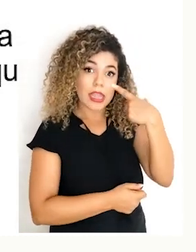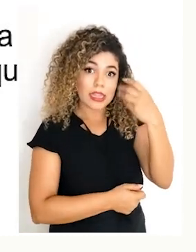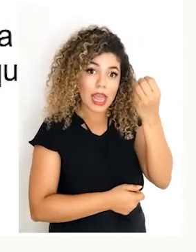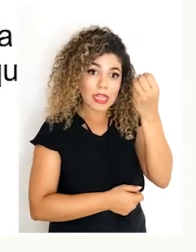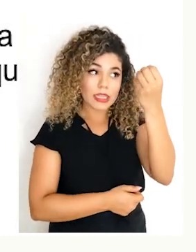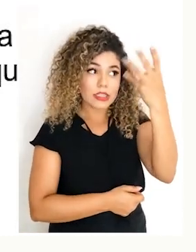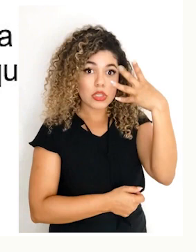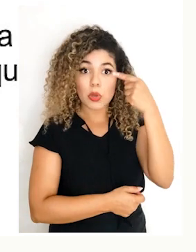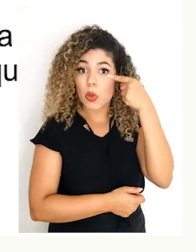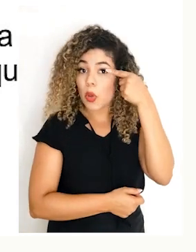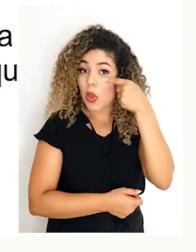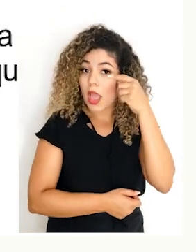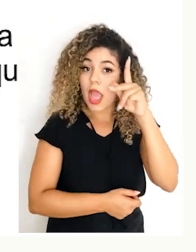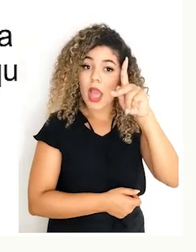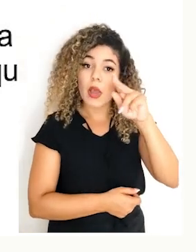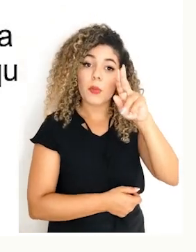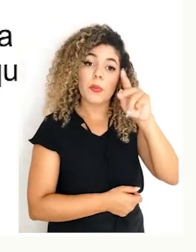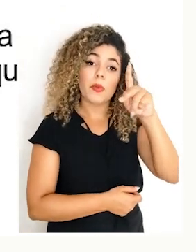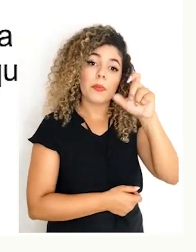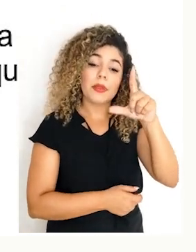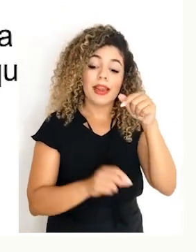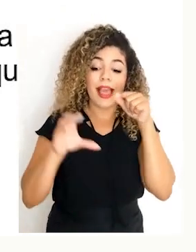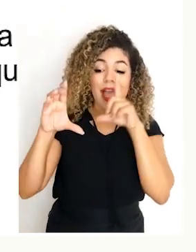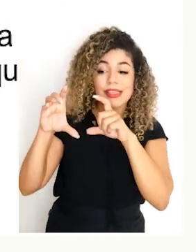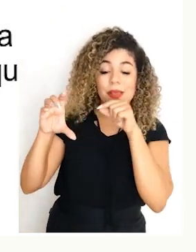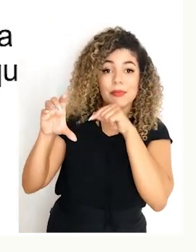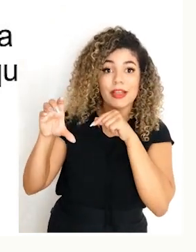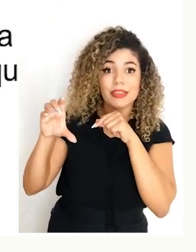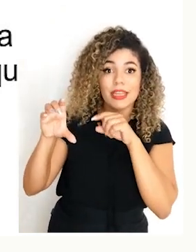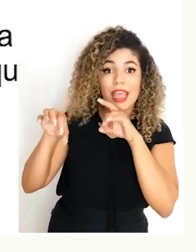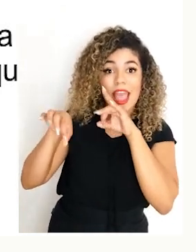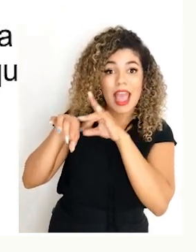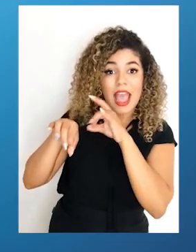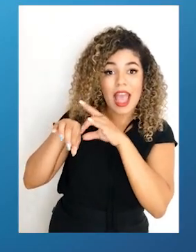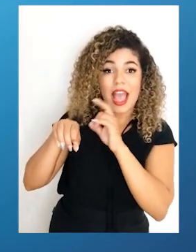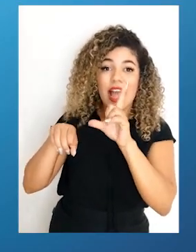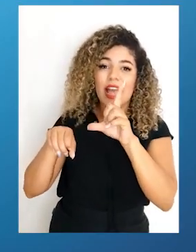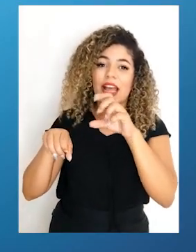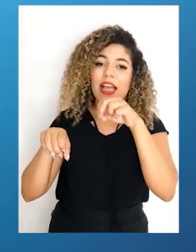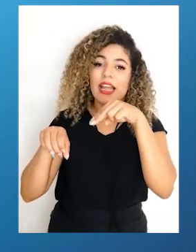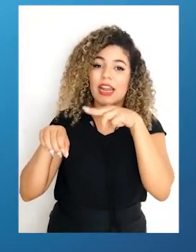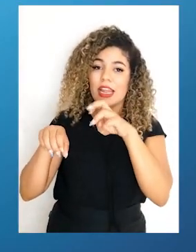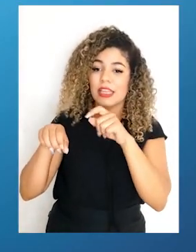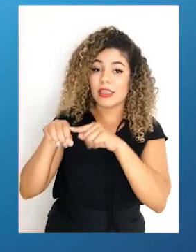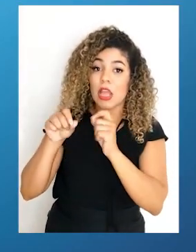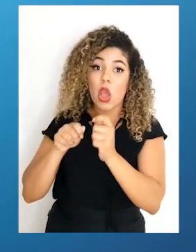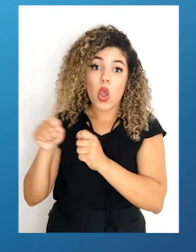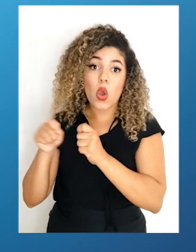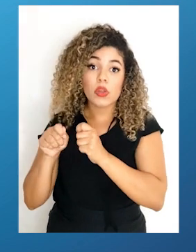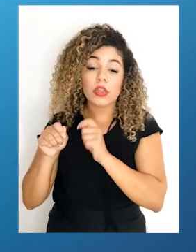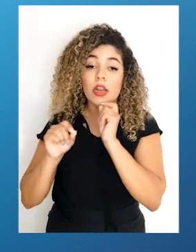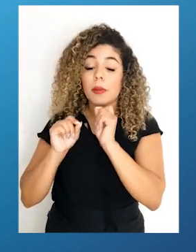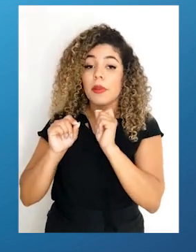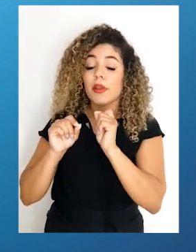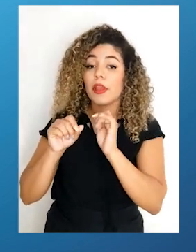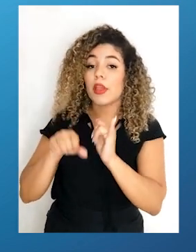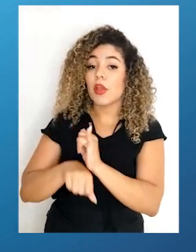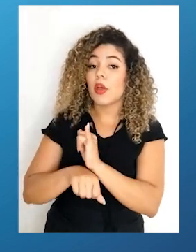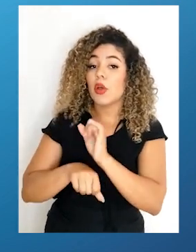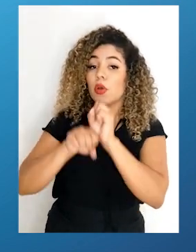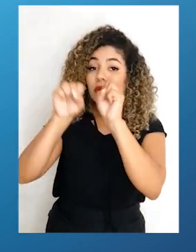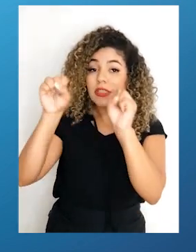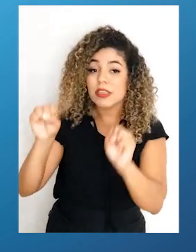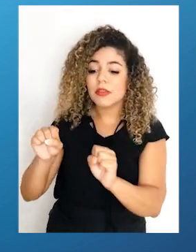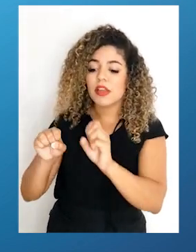lente. A lente é controlada por um dispositivo chamado diafragma. A principal função de uma máquina fotográfica